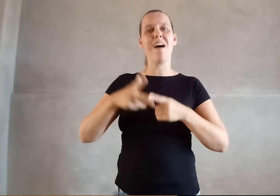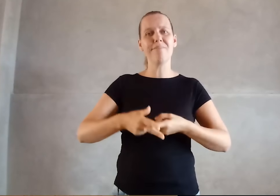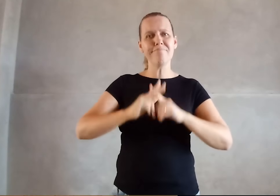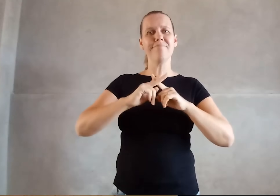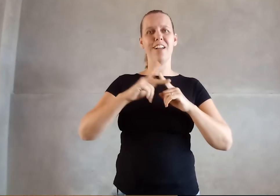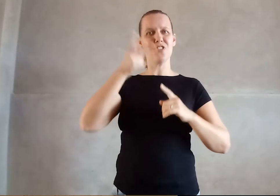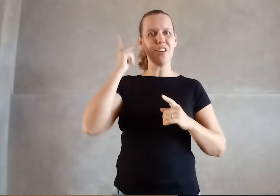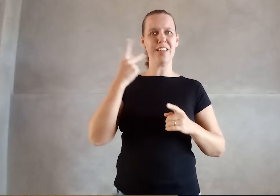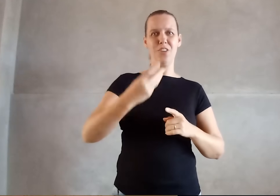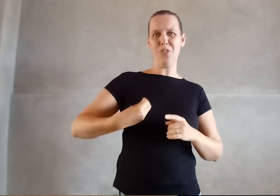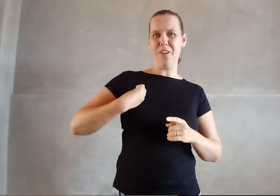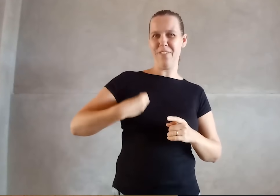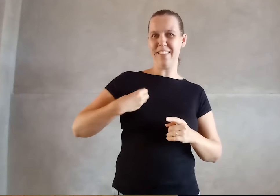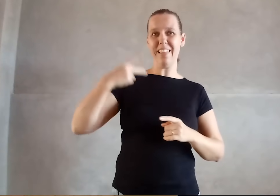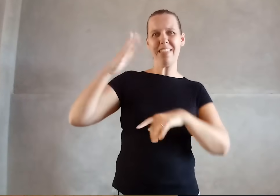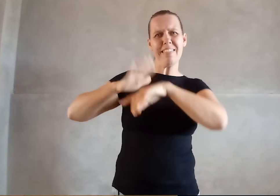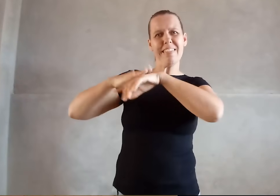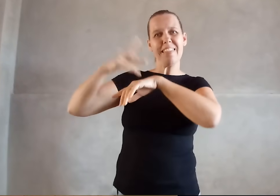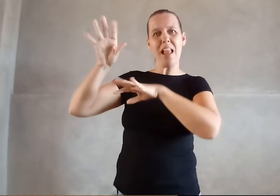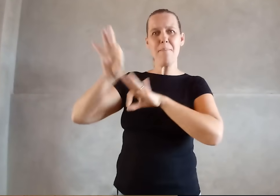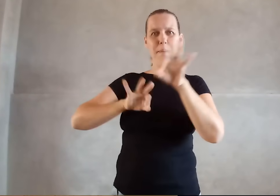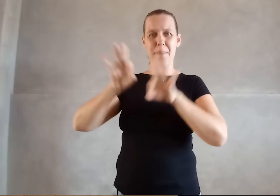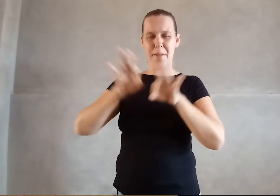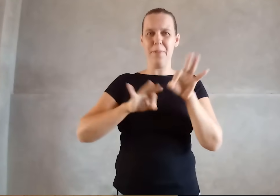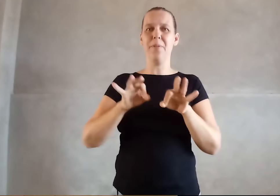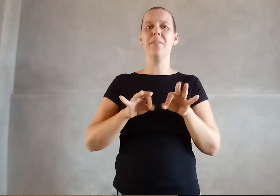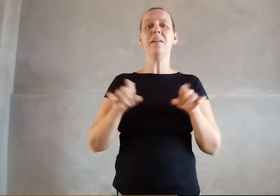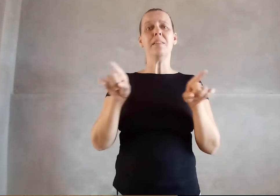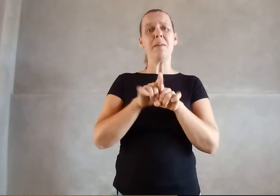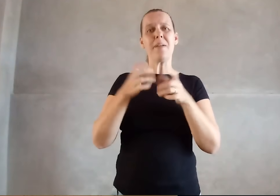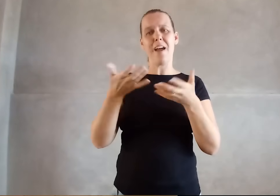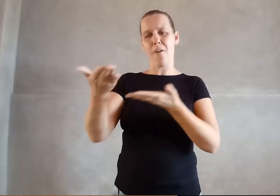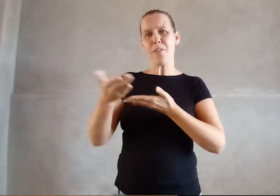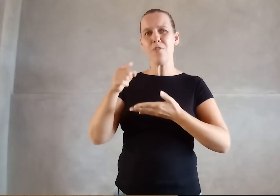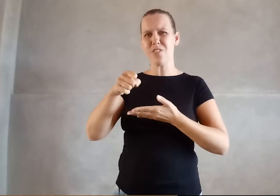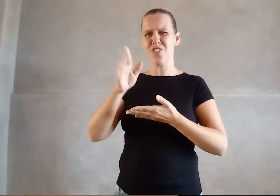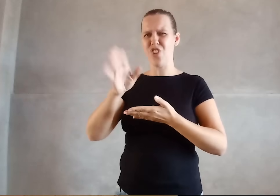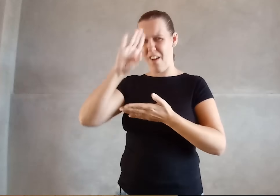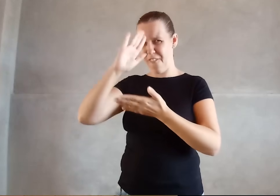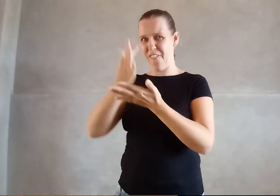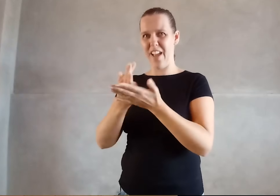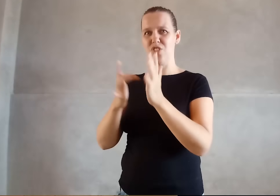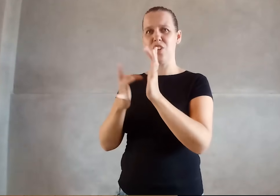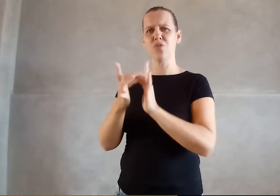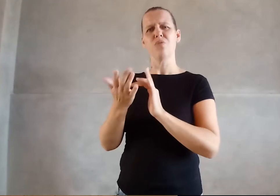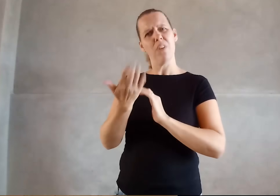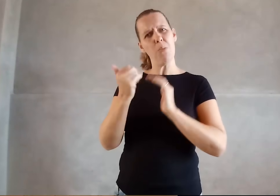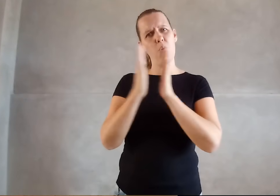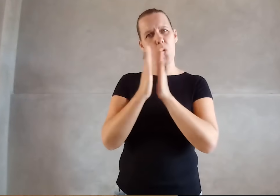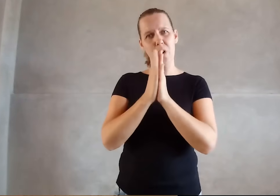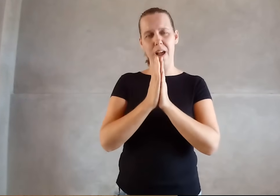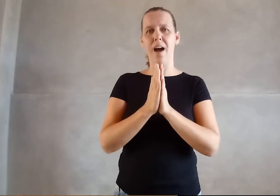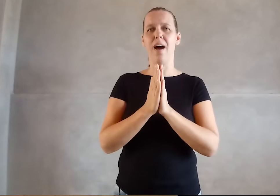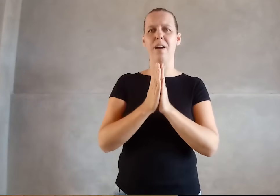em Jesus a orar conosco nesse momento. E nós vamos colocar nossas vidas diante de Deus. Você que quer entregar a vida a Cristo, ore